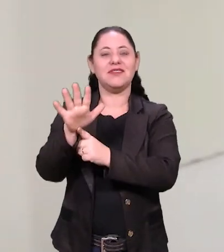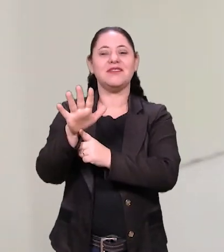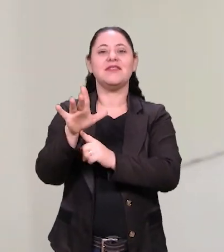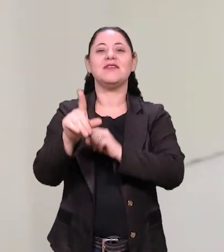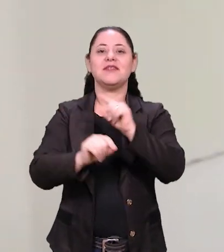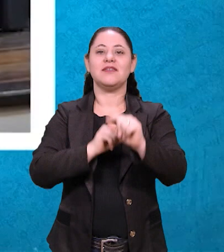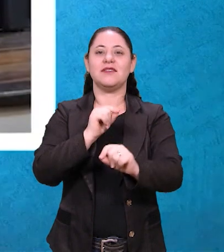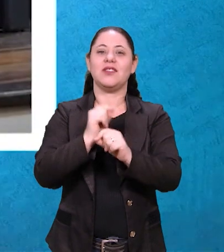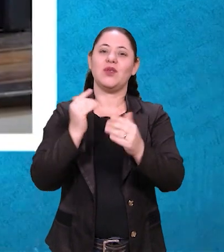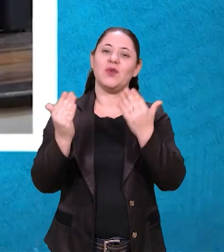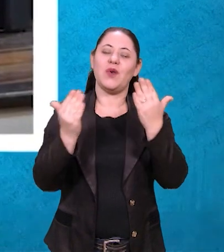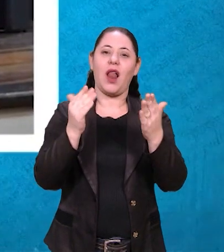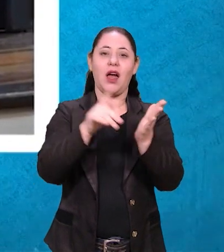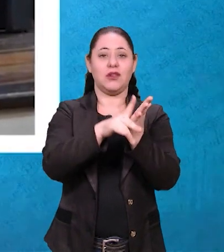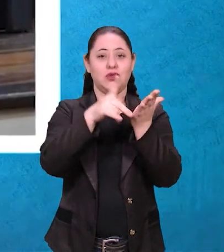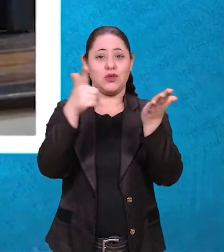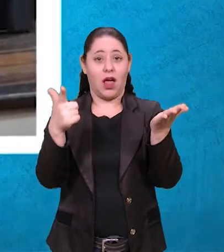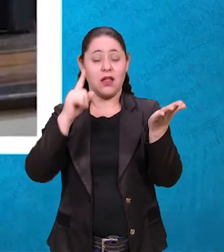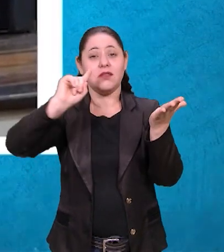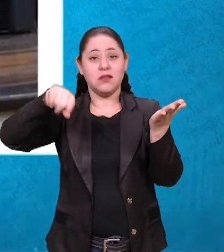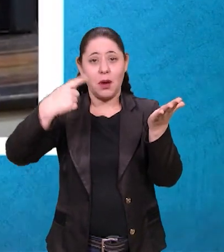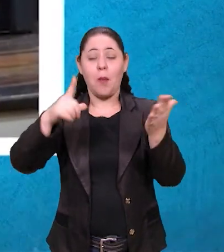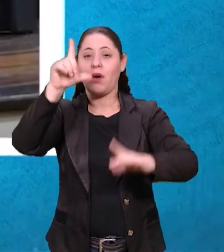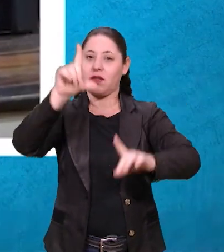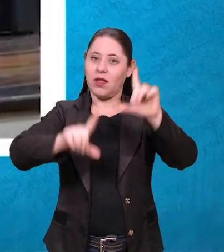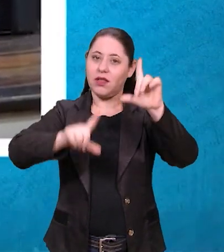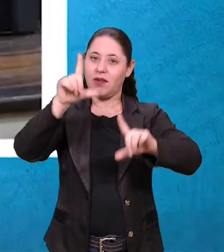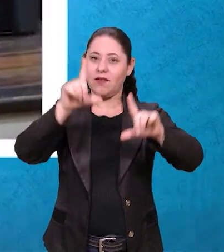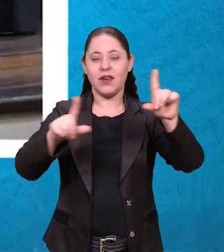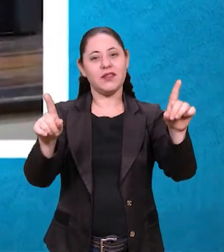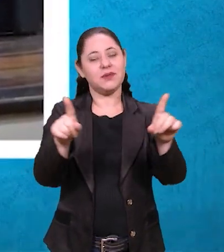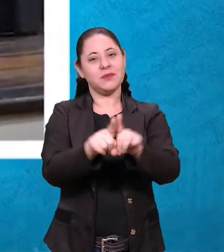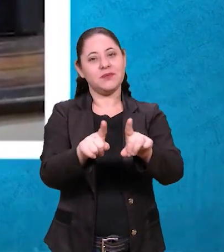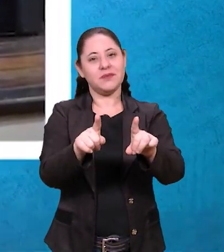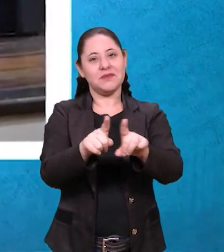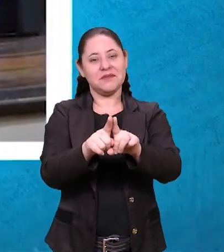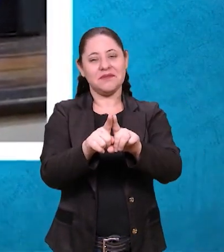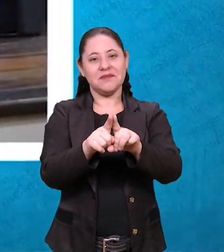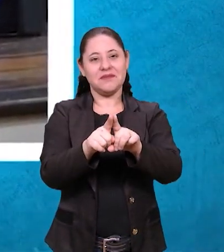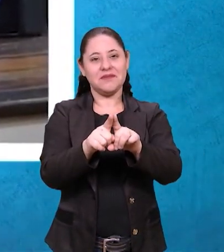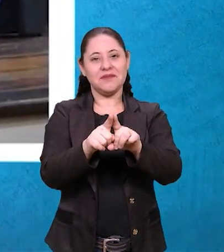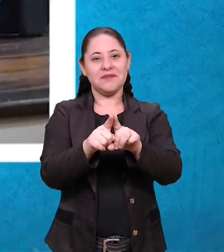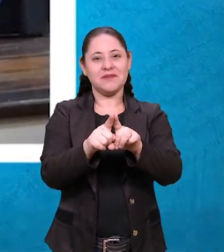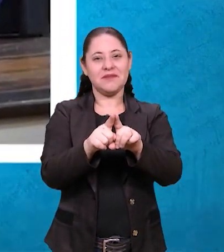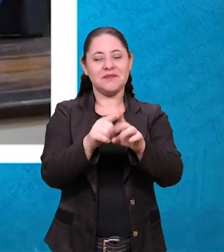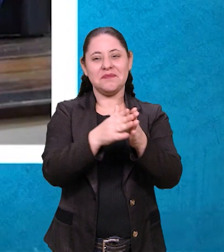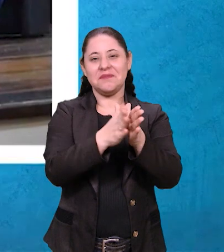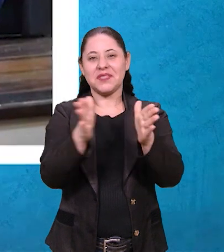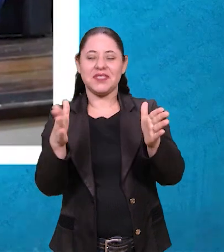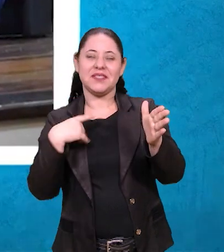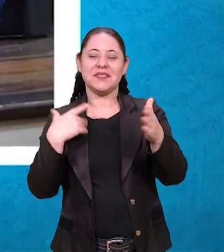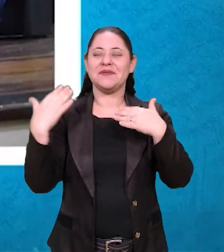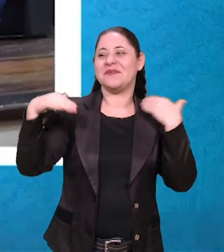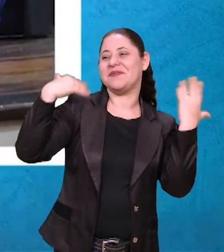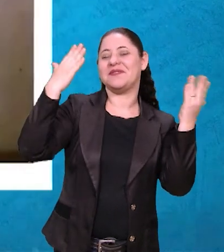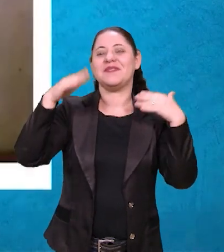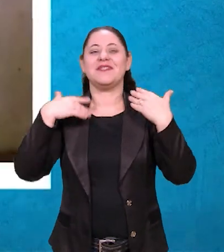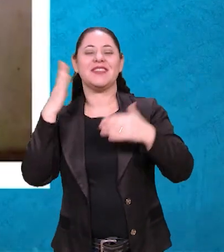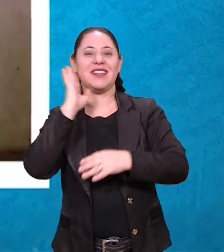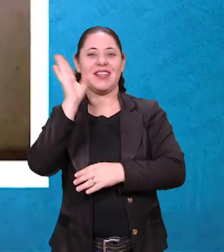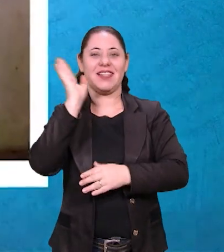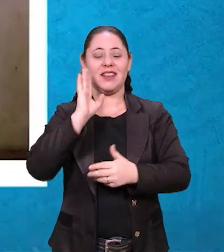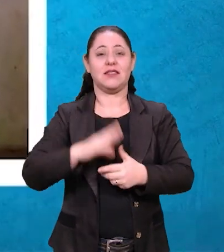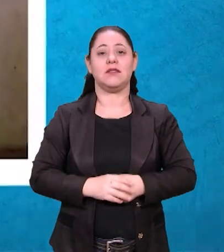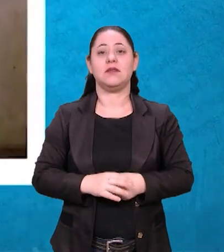do jornal fomos pra TV e aí ficamos dando entrevista e passeando bastante. Foi bem legal. Ele não tinha nada para fazer